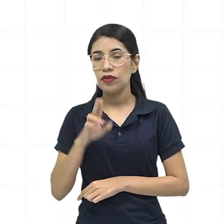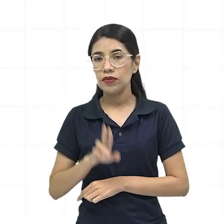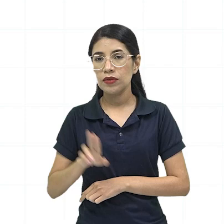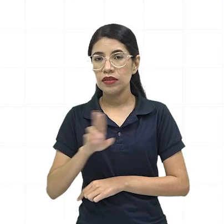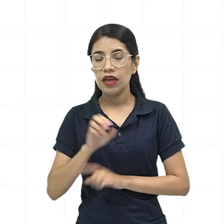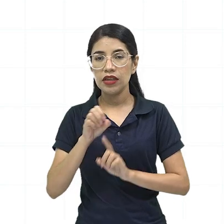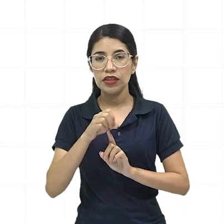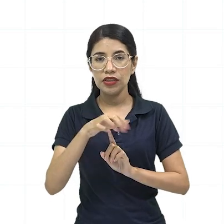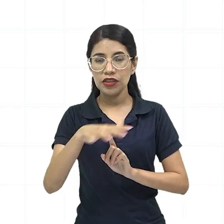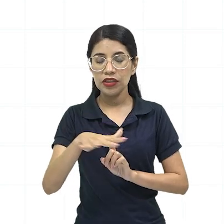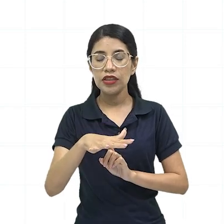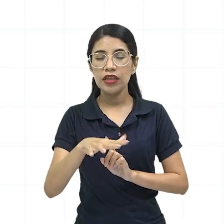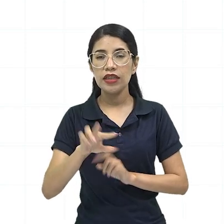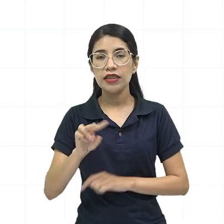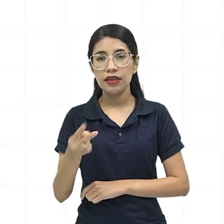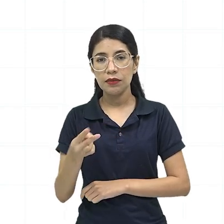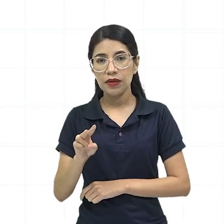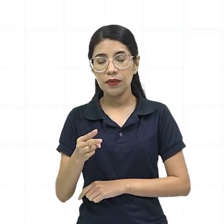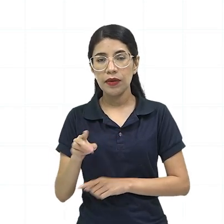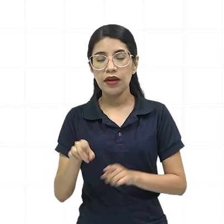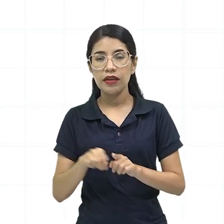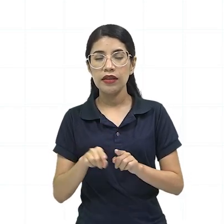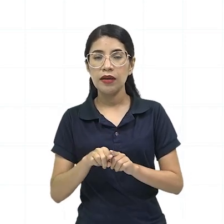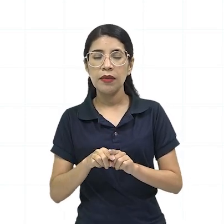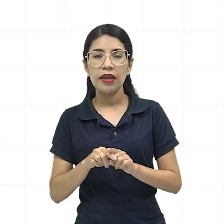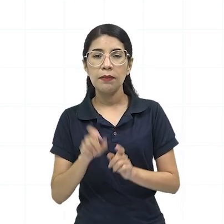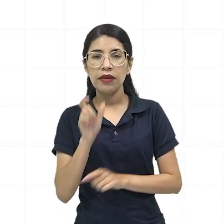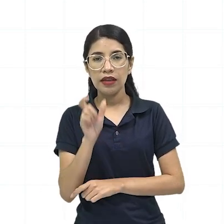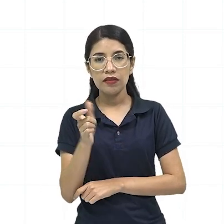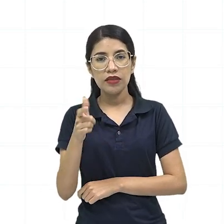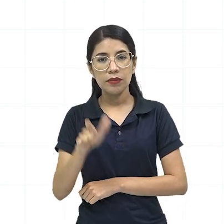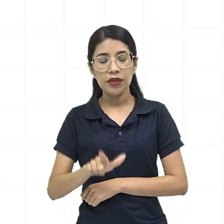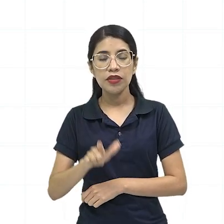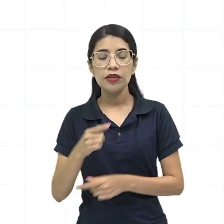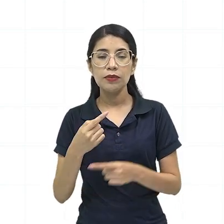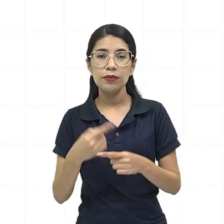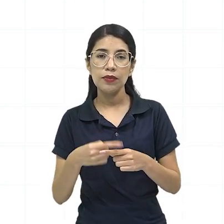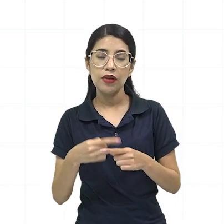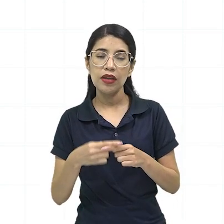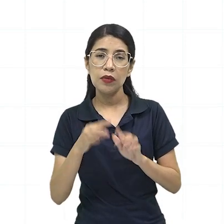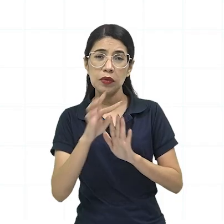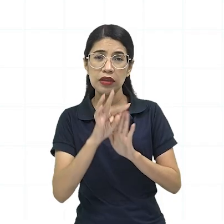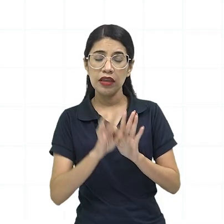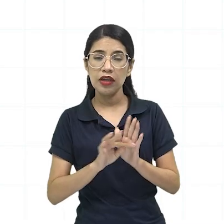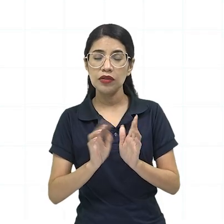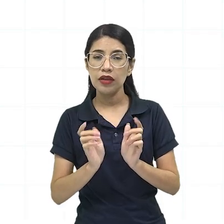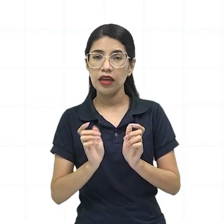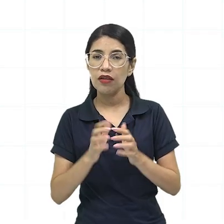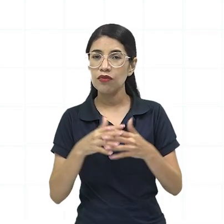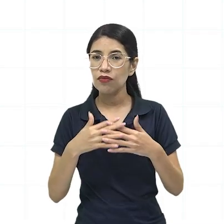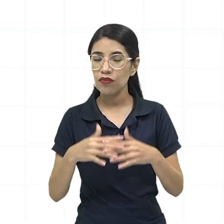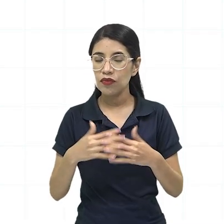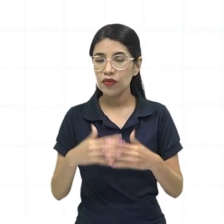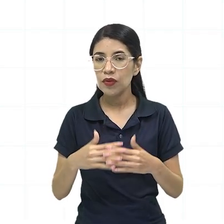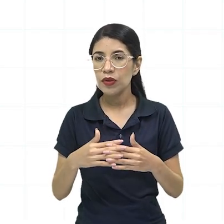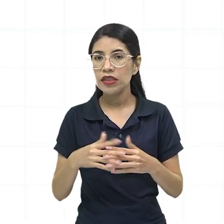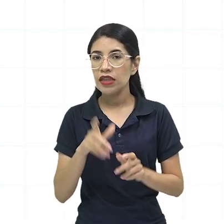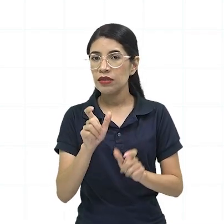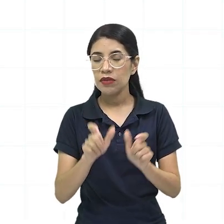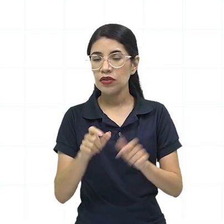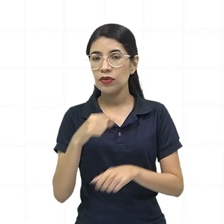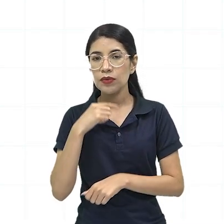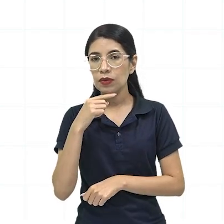verificar? Gírias, ambiguidade e redundância, porque vai deixar o meu texto confuso, então as pessoas não